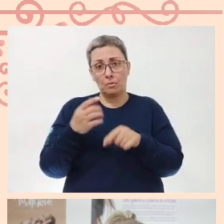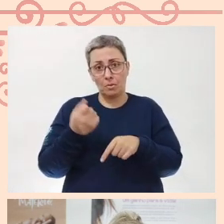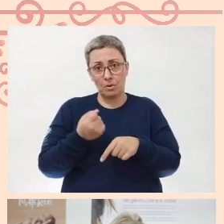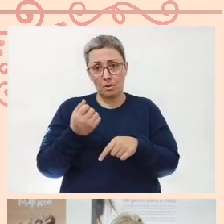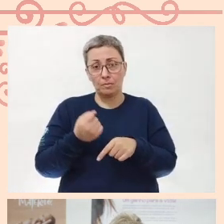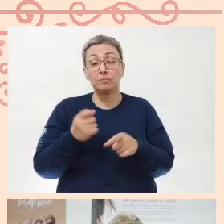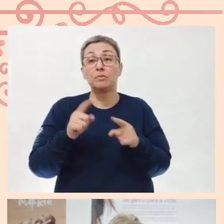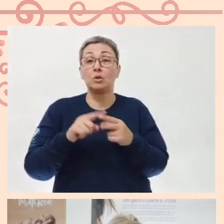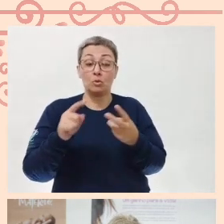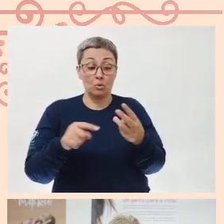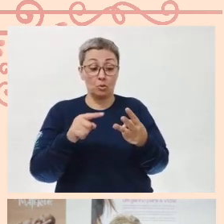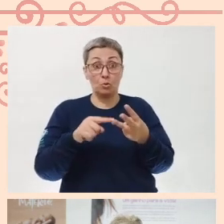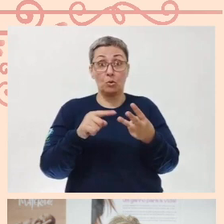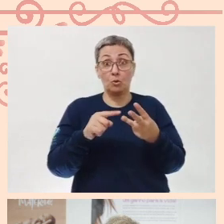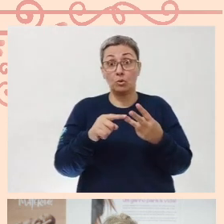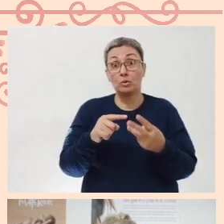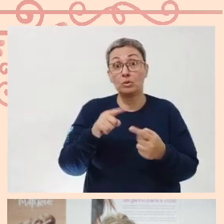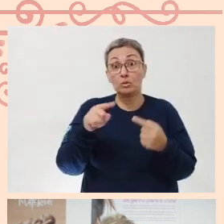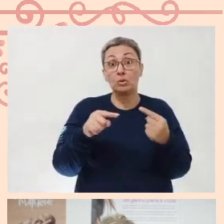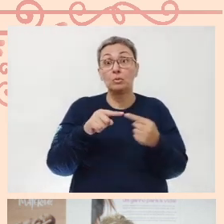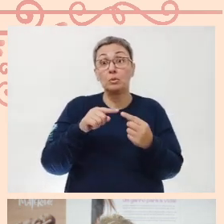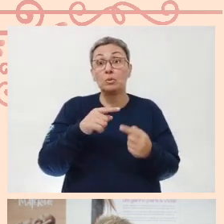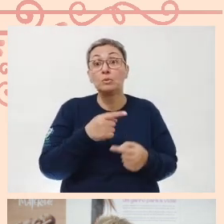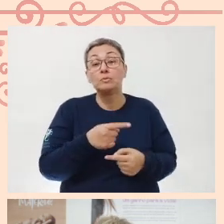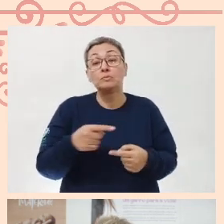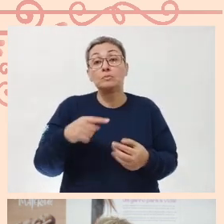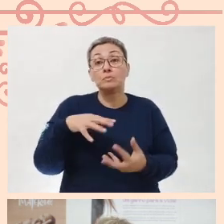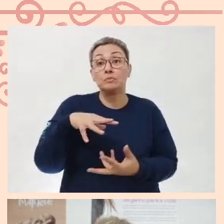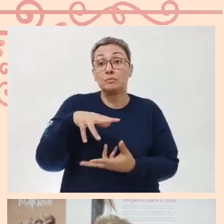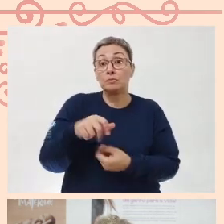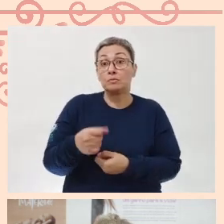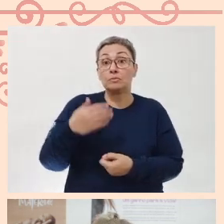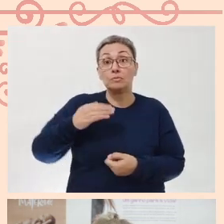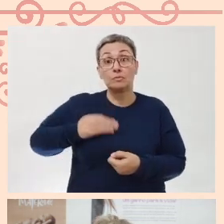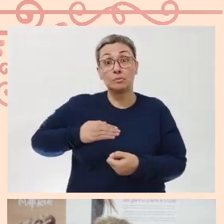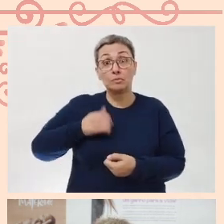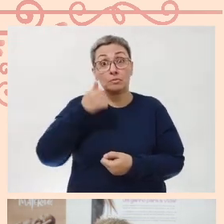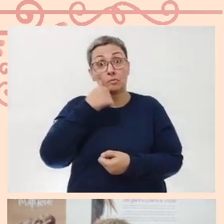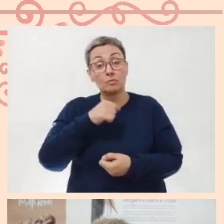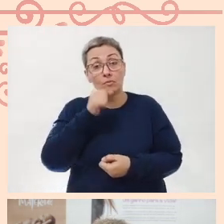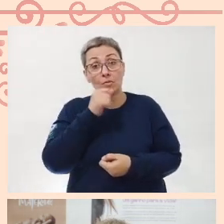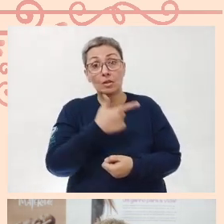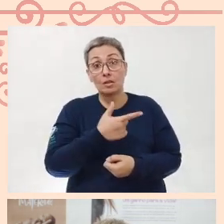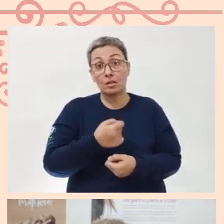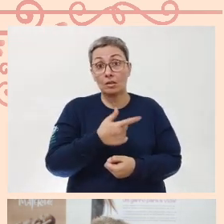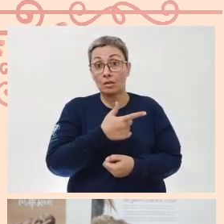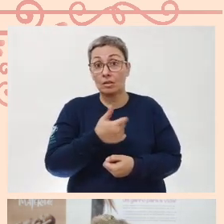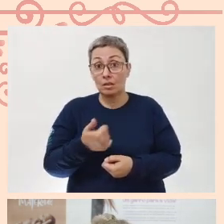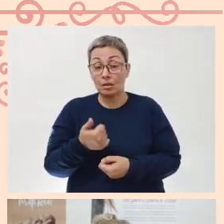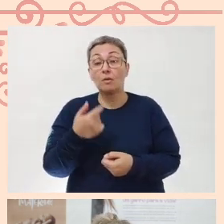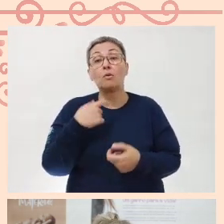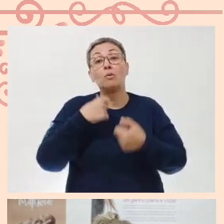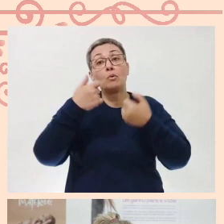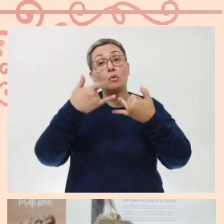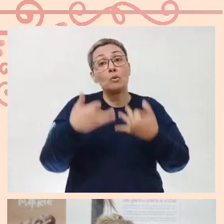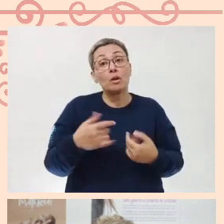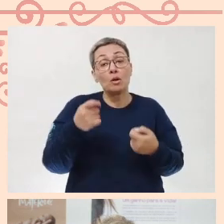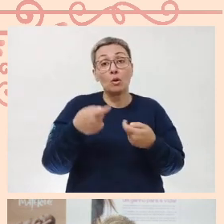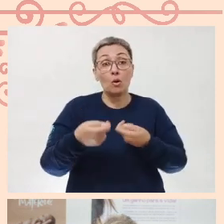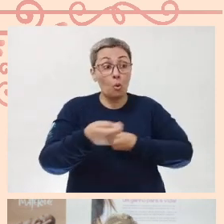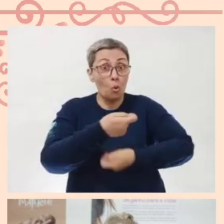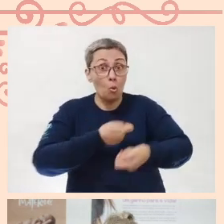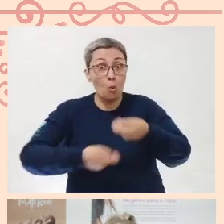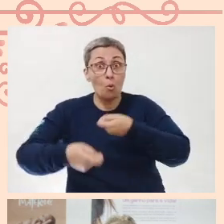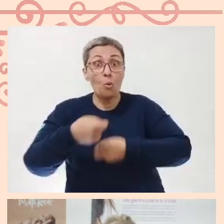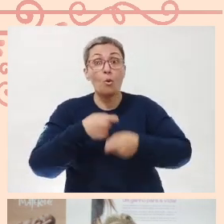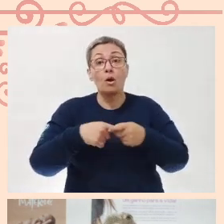amamentação. O terceiro objetivo da Semana Mundial do Aleitamento Materno 2021